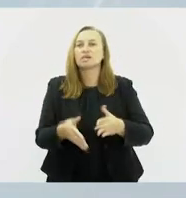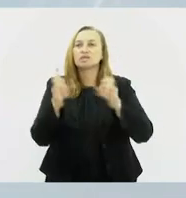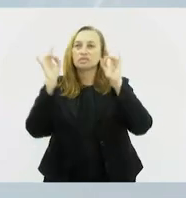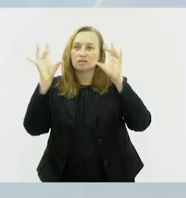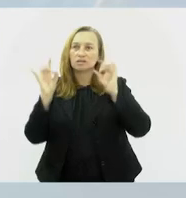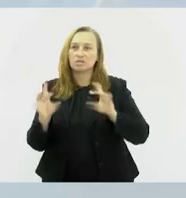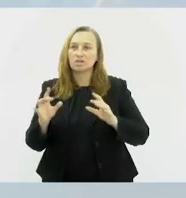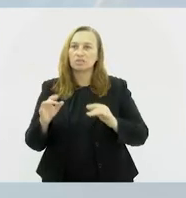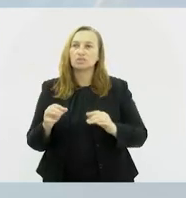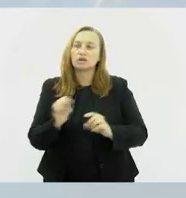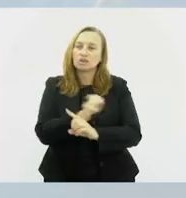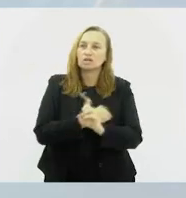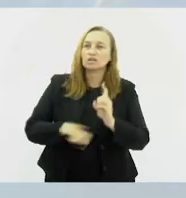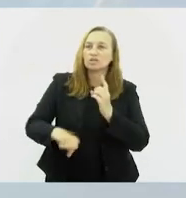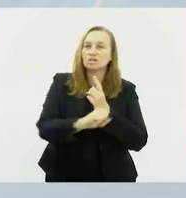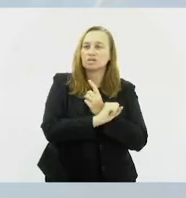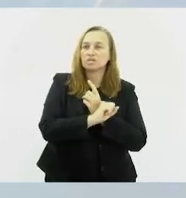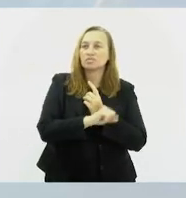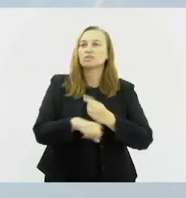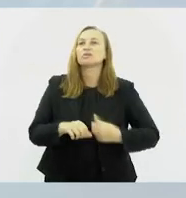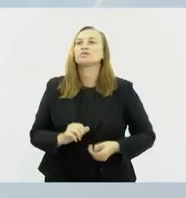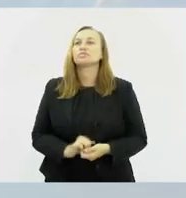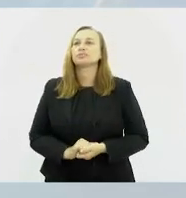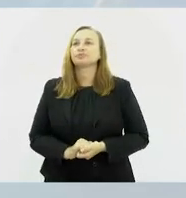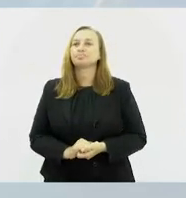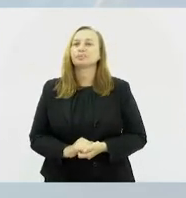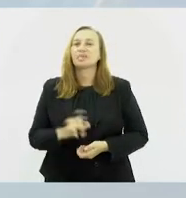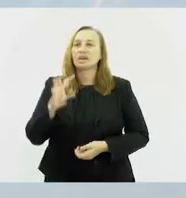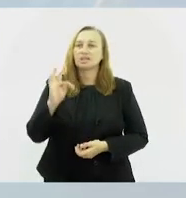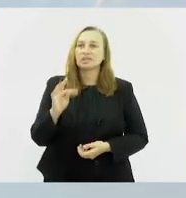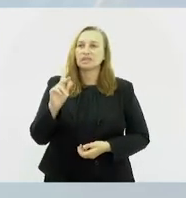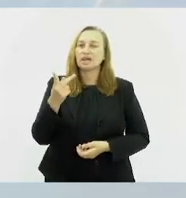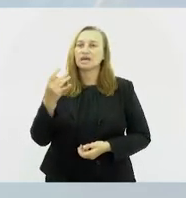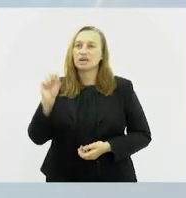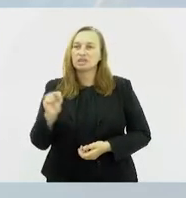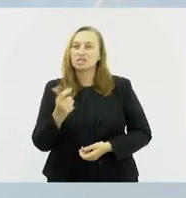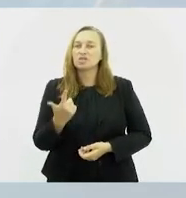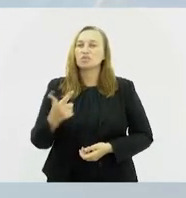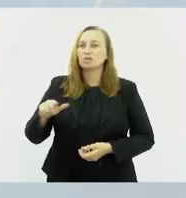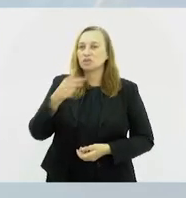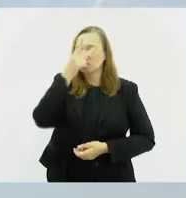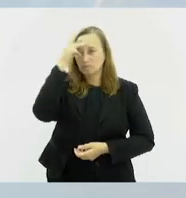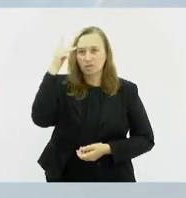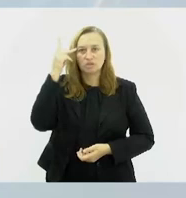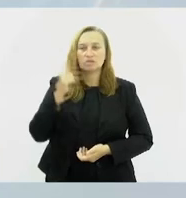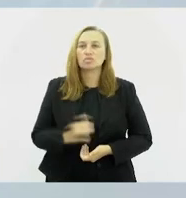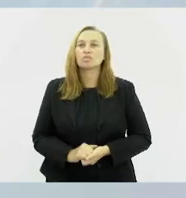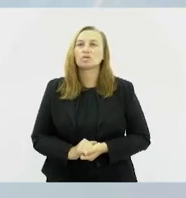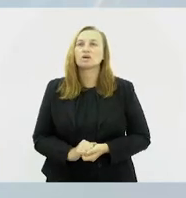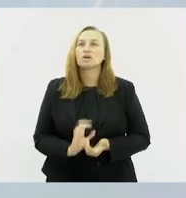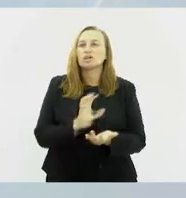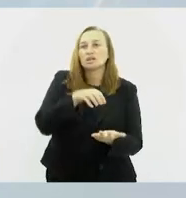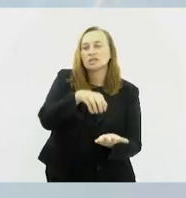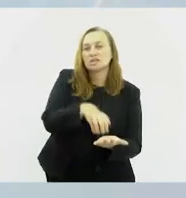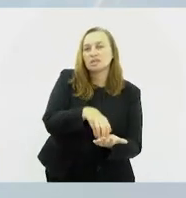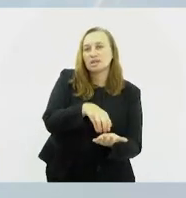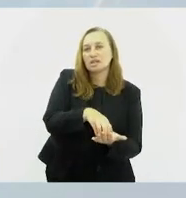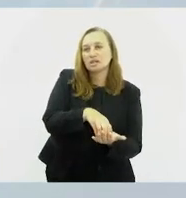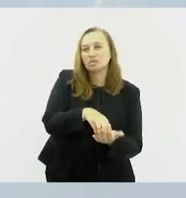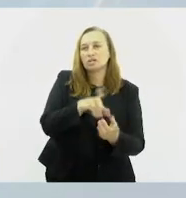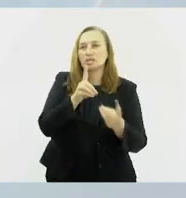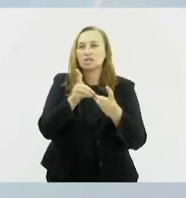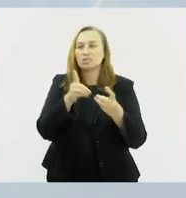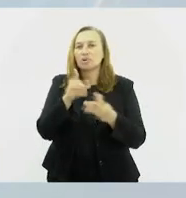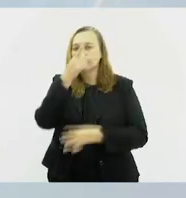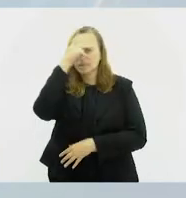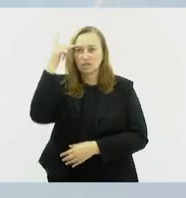Assistência Social, né, que está aqui a Thaís e outras pessoas da SMAC. É o Centro de Atendimento para a Pessoa Idosa